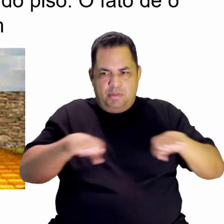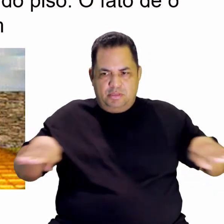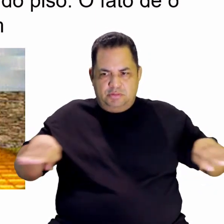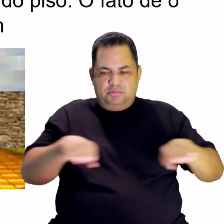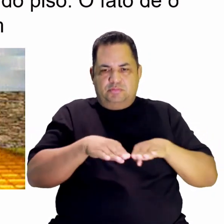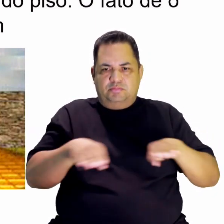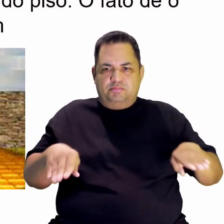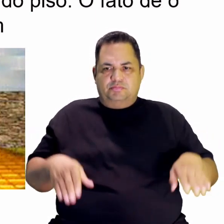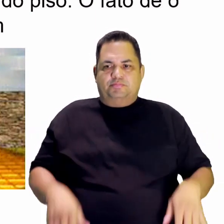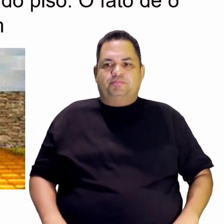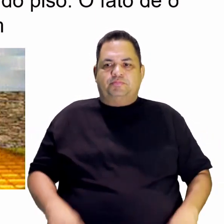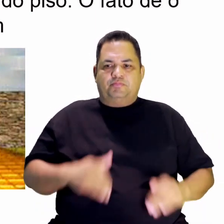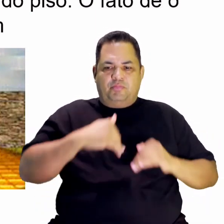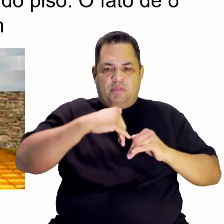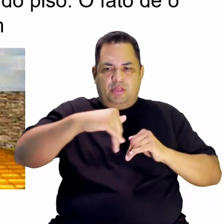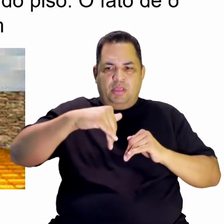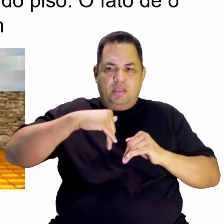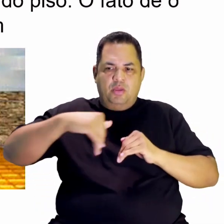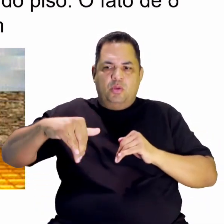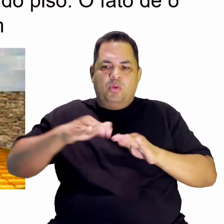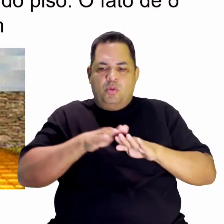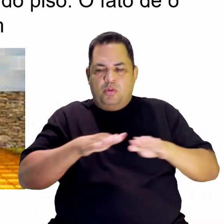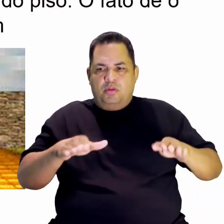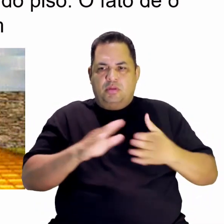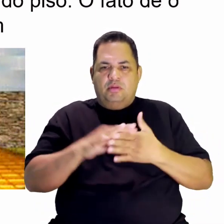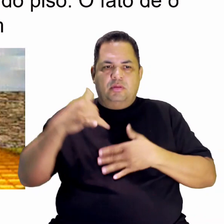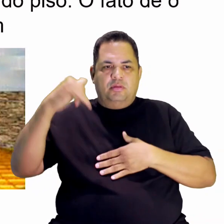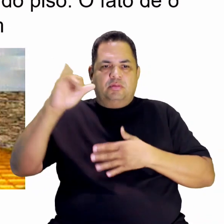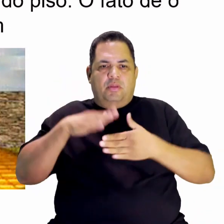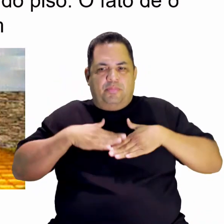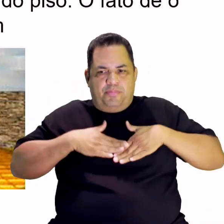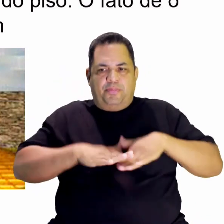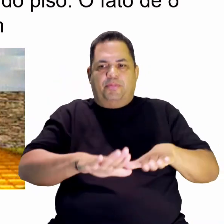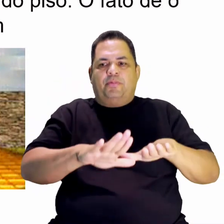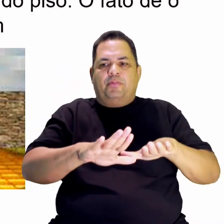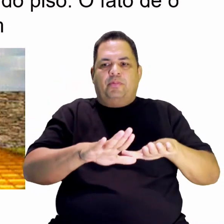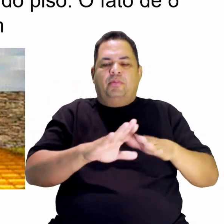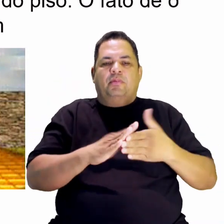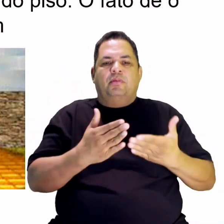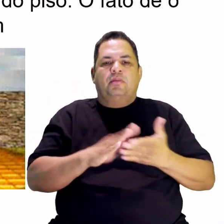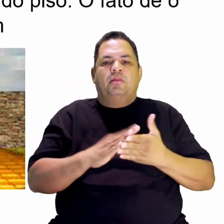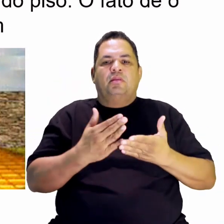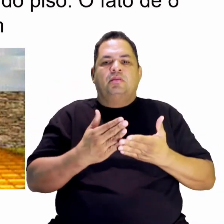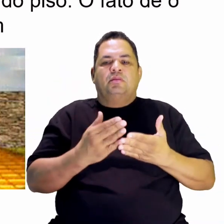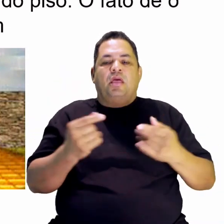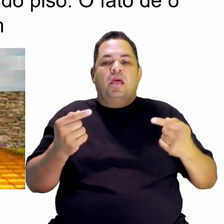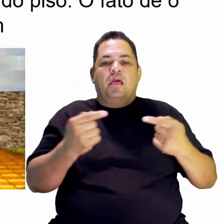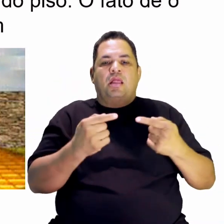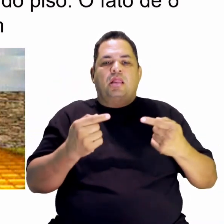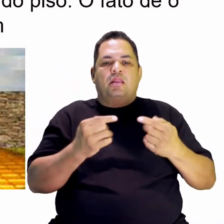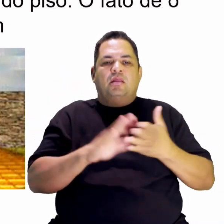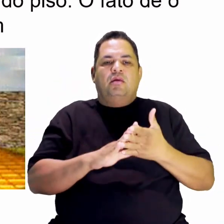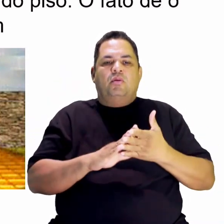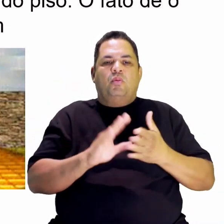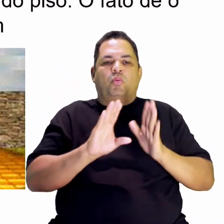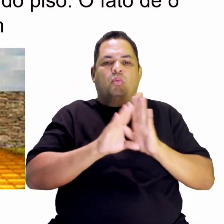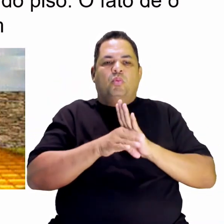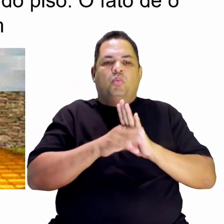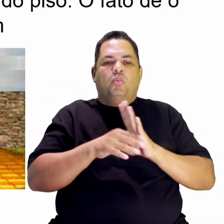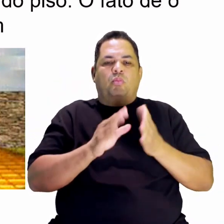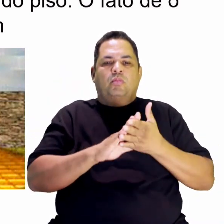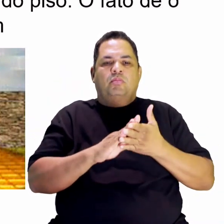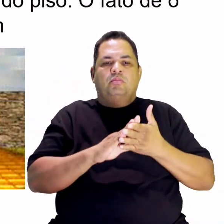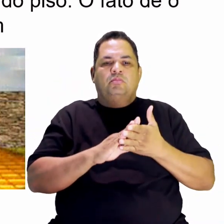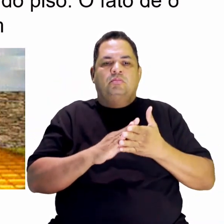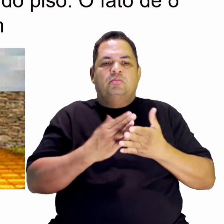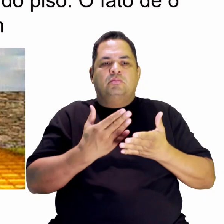de o piso com ranhuras evitar que pessoas escorreguem está ligado ao conceito físico de quê? De